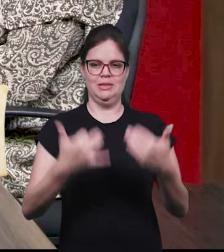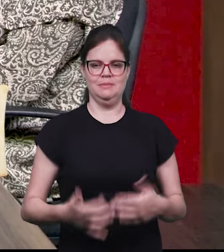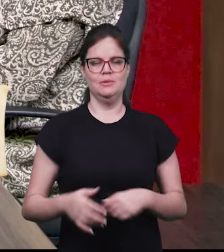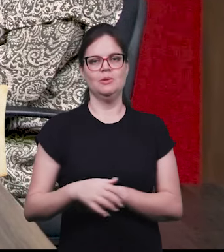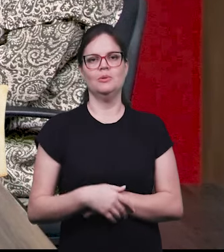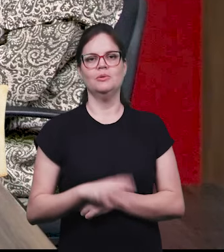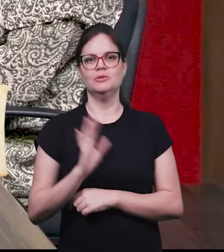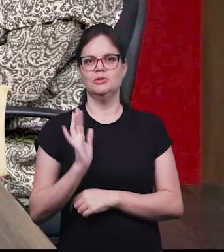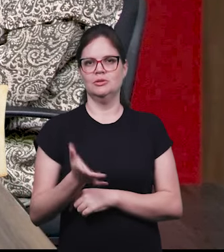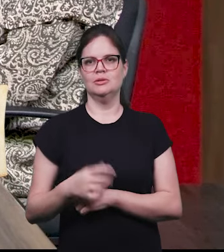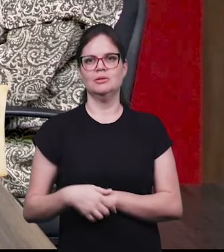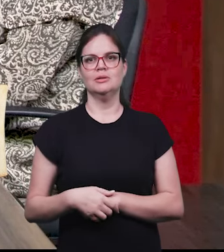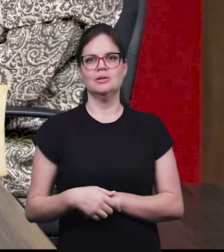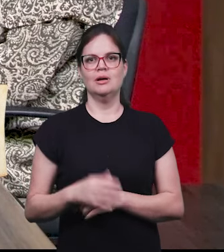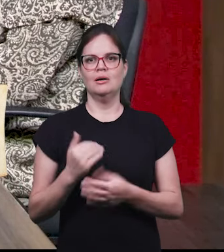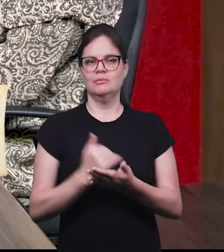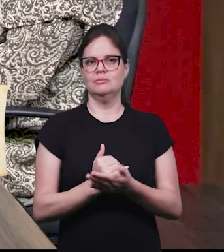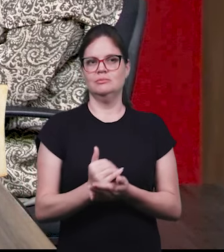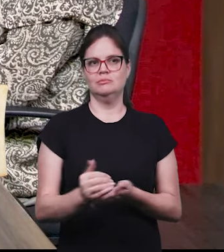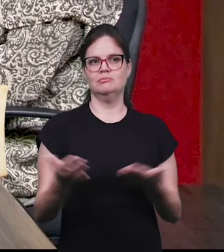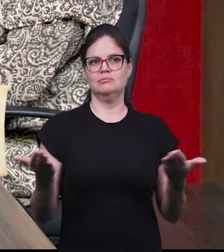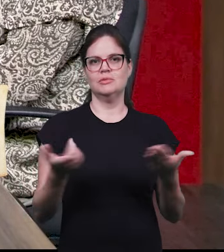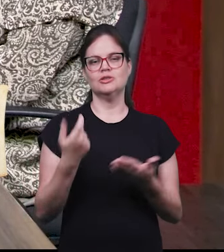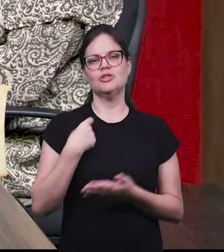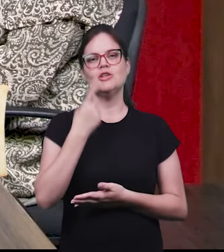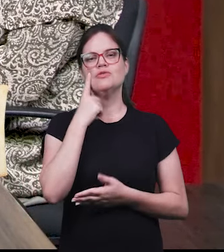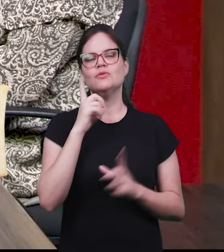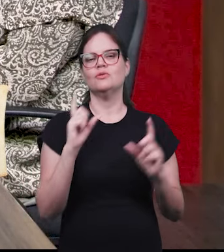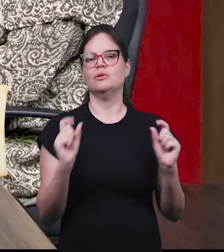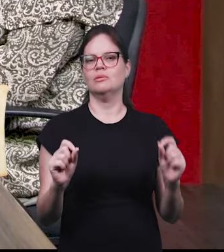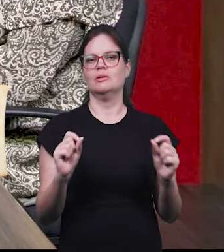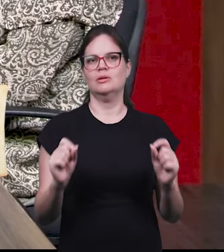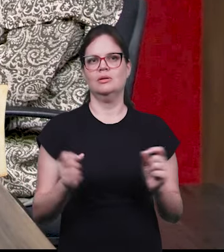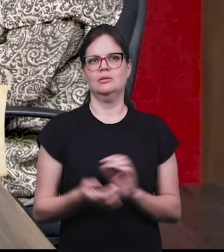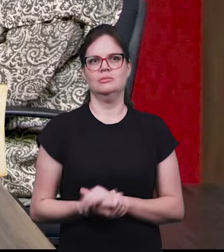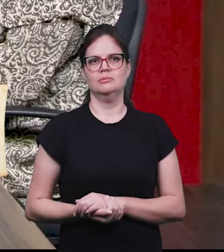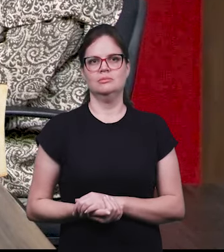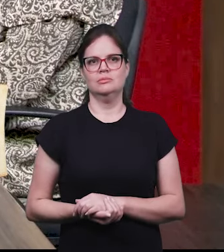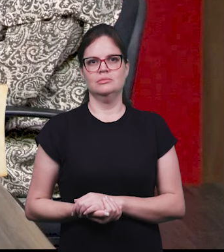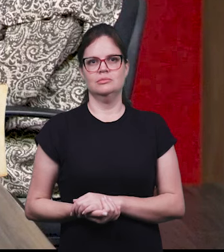falou, vou pegar esse gancho aqui. A gente vê